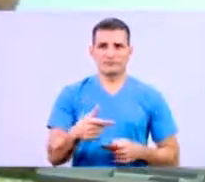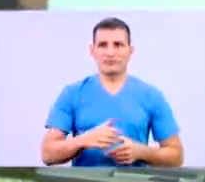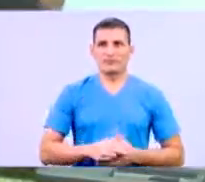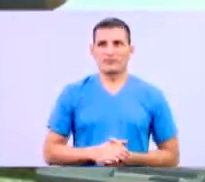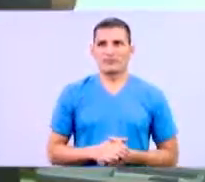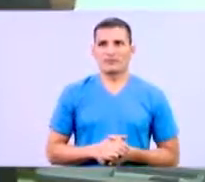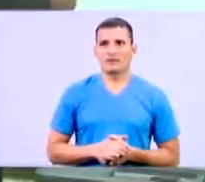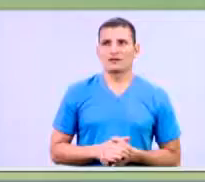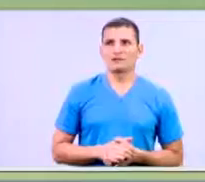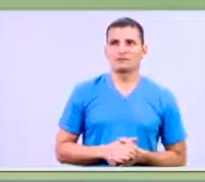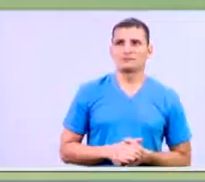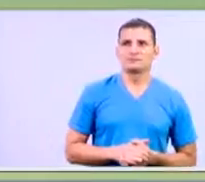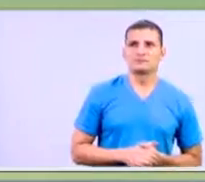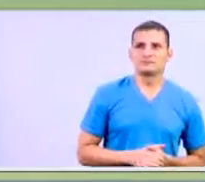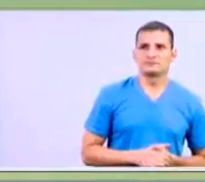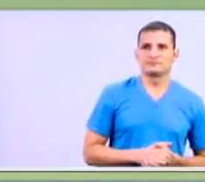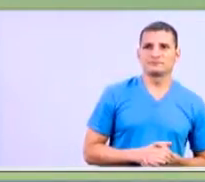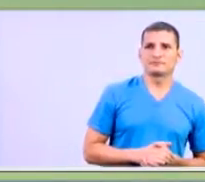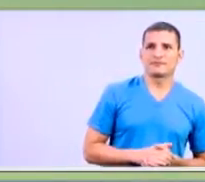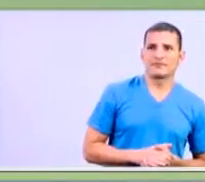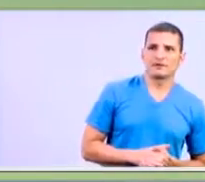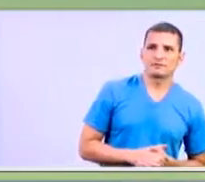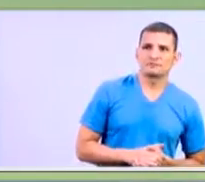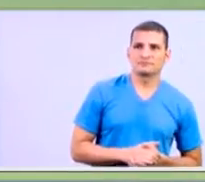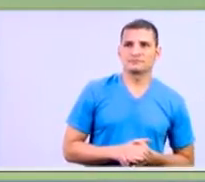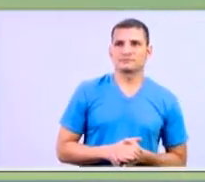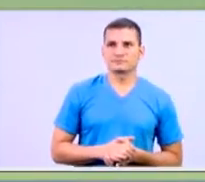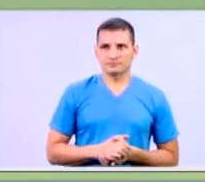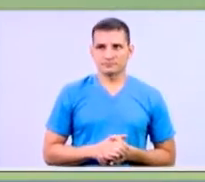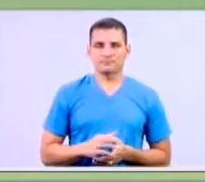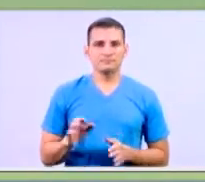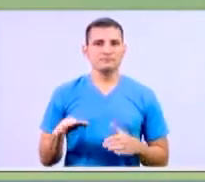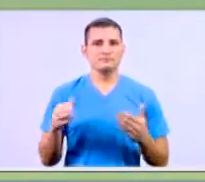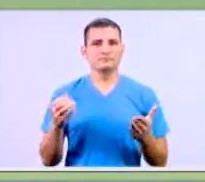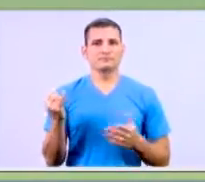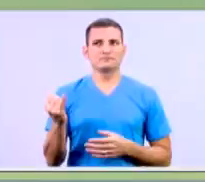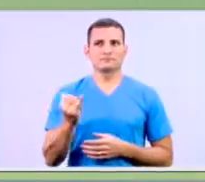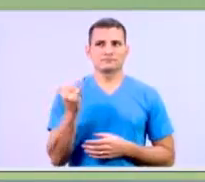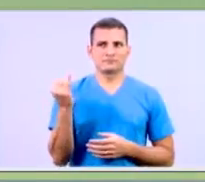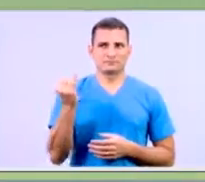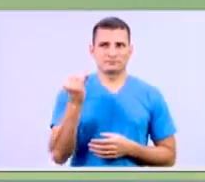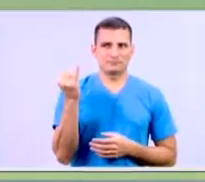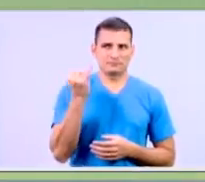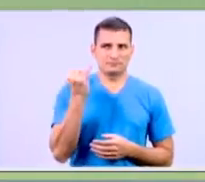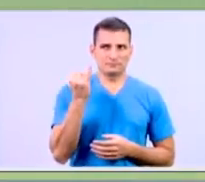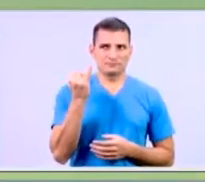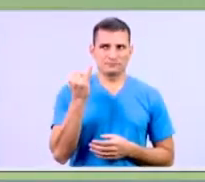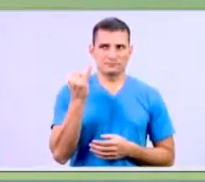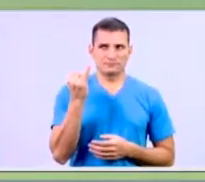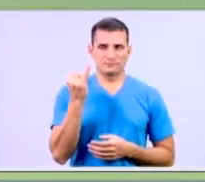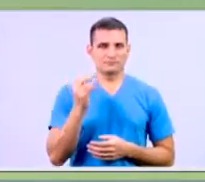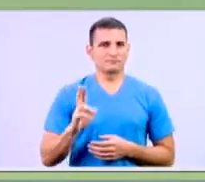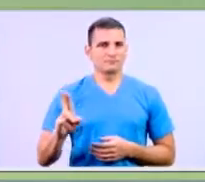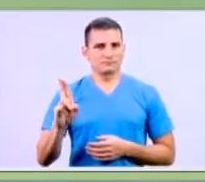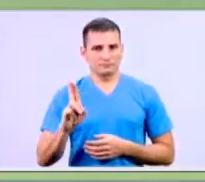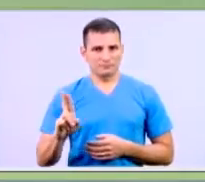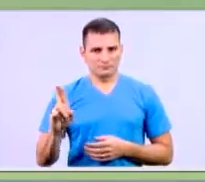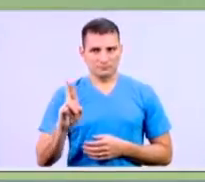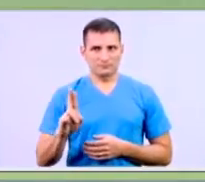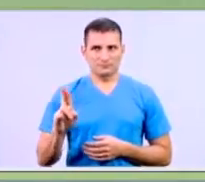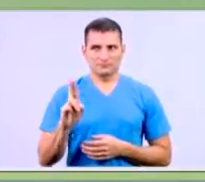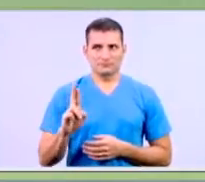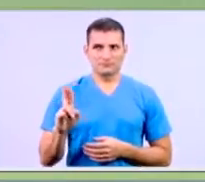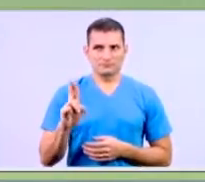uma pergunta pequena, né? Qual a importância para um usuário final,